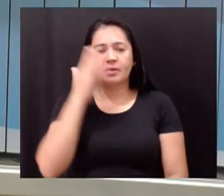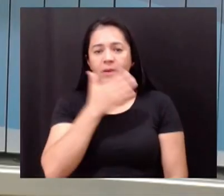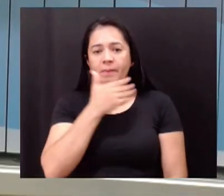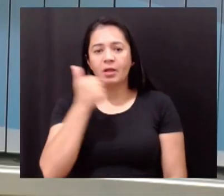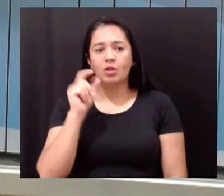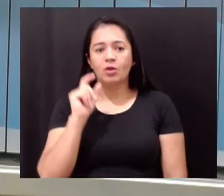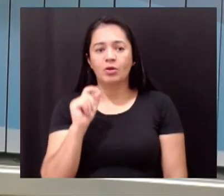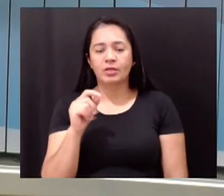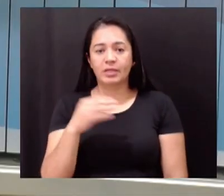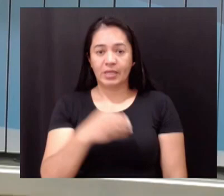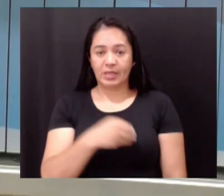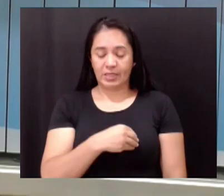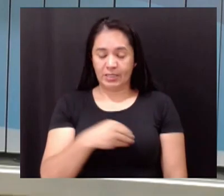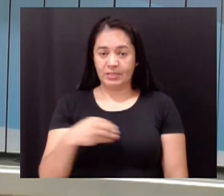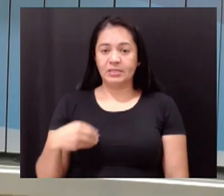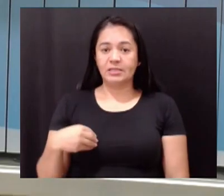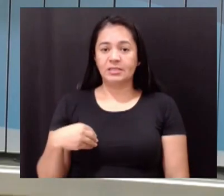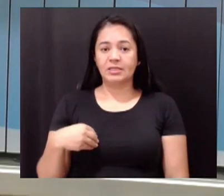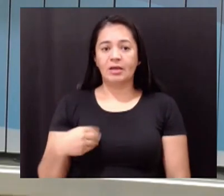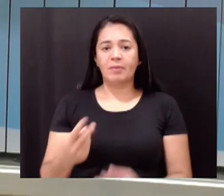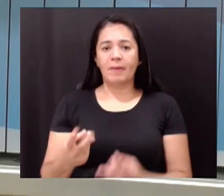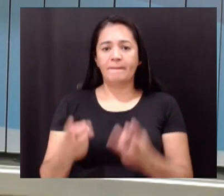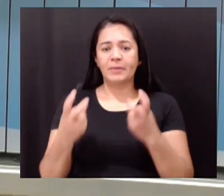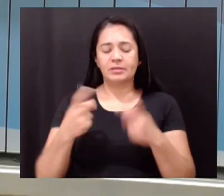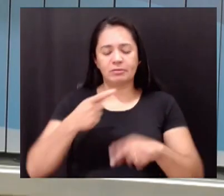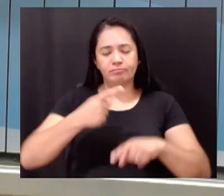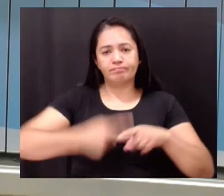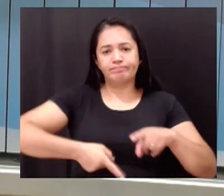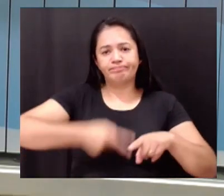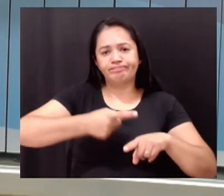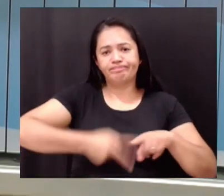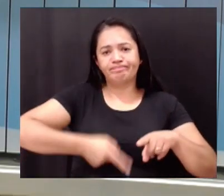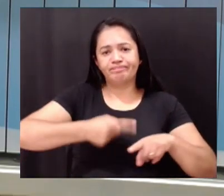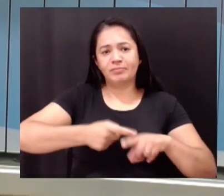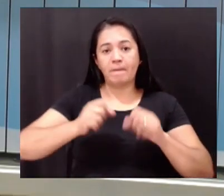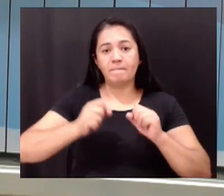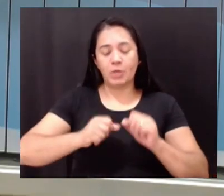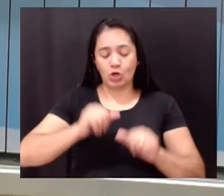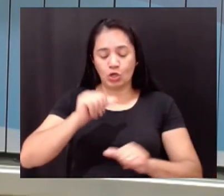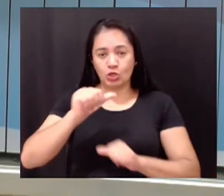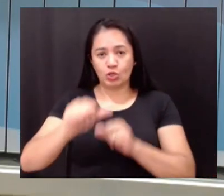detectar exatamente aquelas lesões que podem se transformar em câncer, é isso, né?